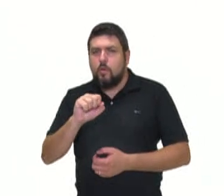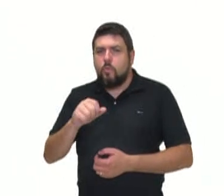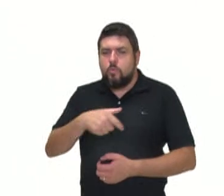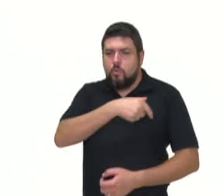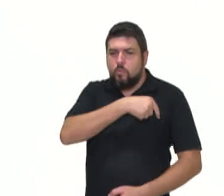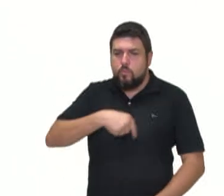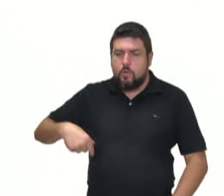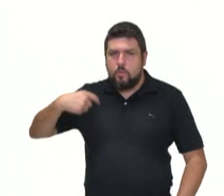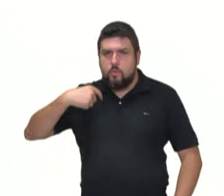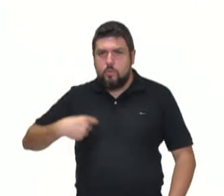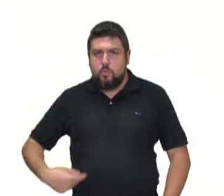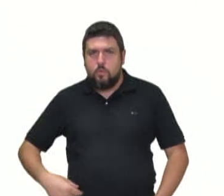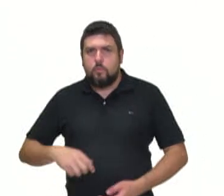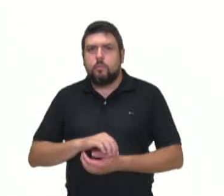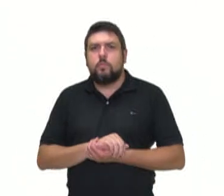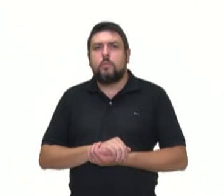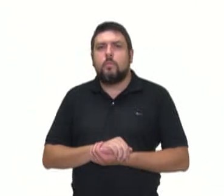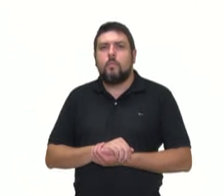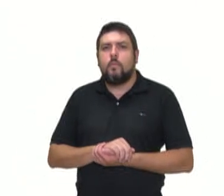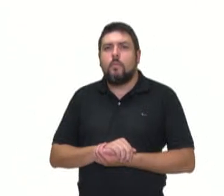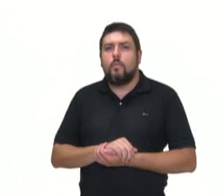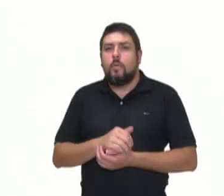1962, bicampeonato no Chile.